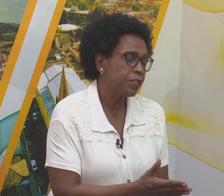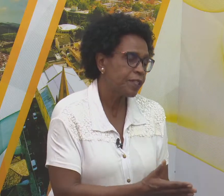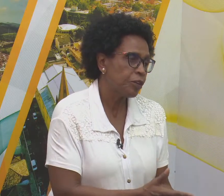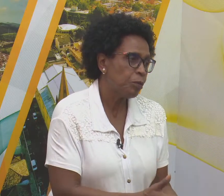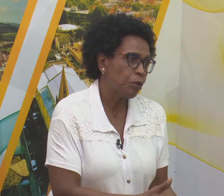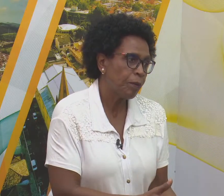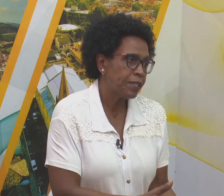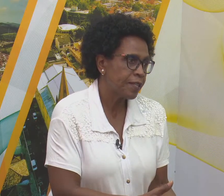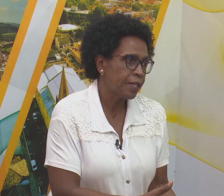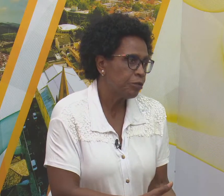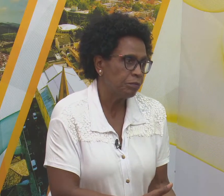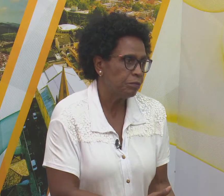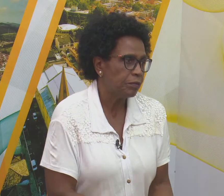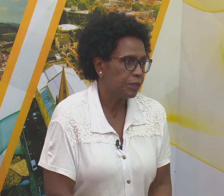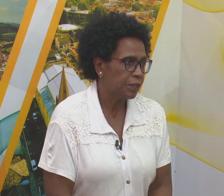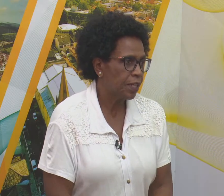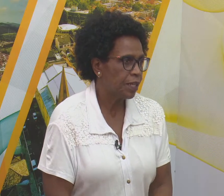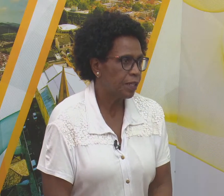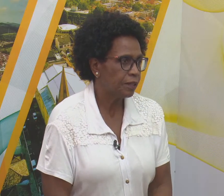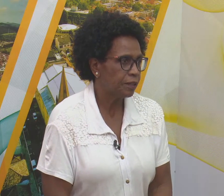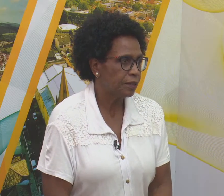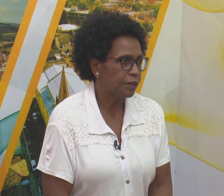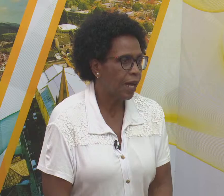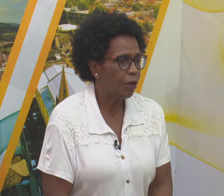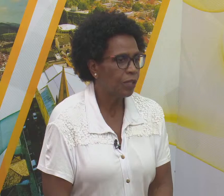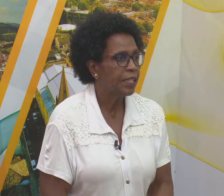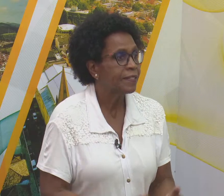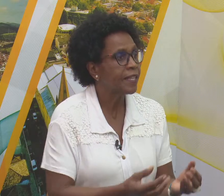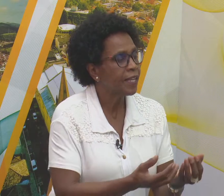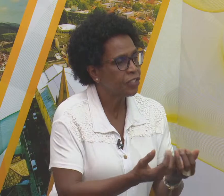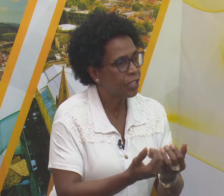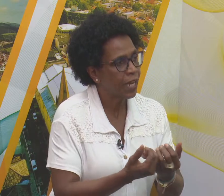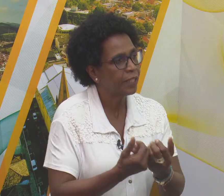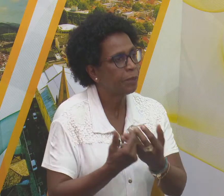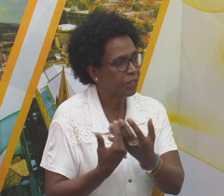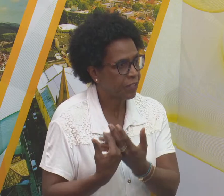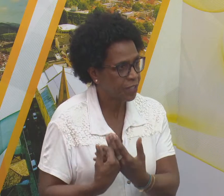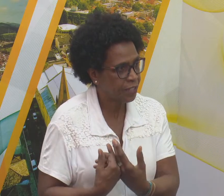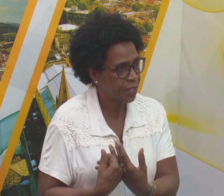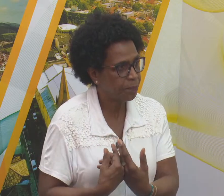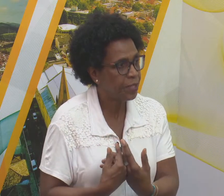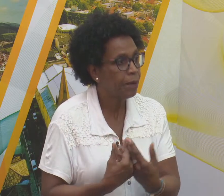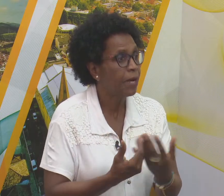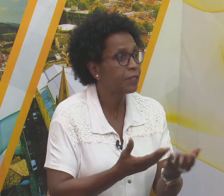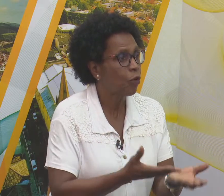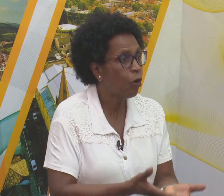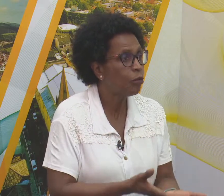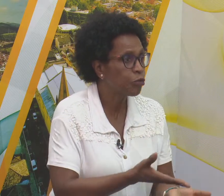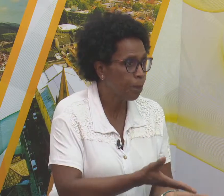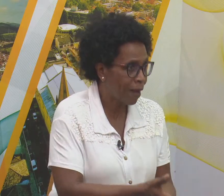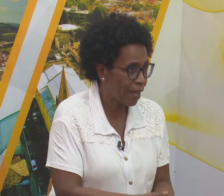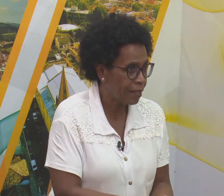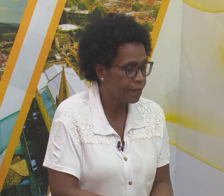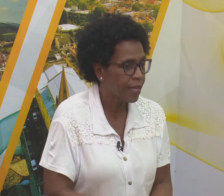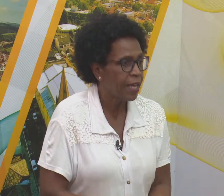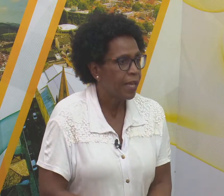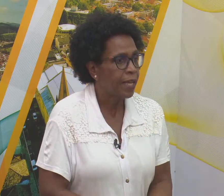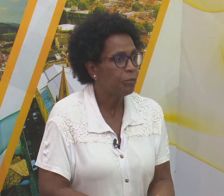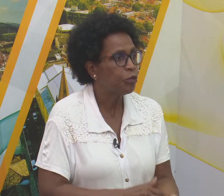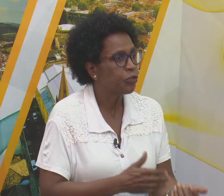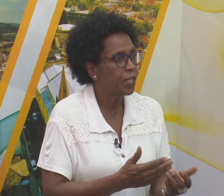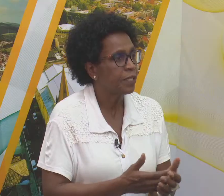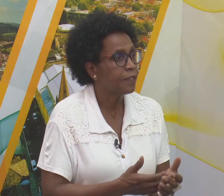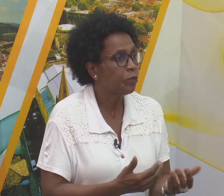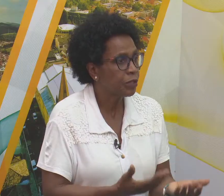Ela pode sair um pouco mais cedo da aula, ser retirada para fazer terapia, mas como os pais,